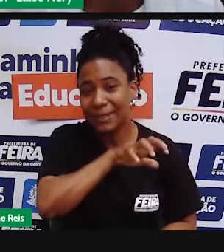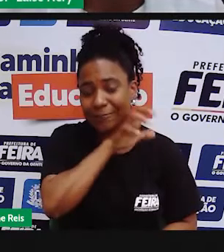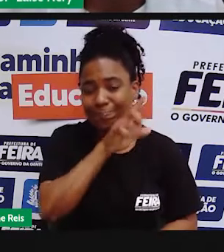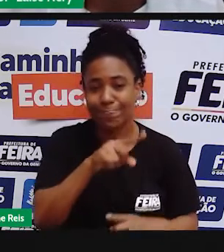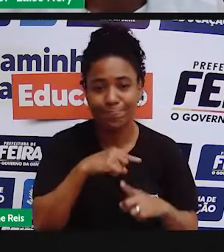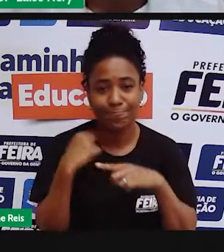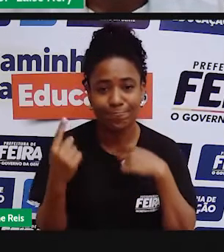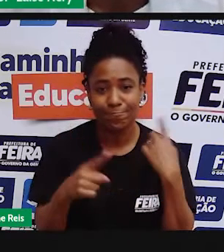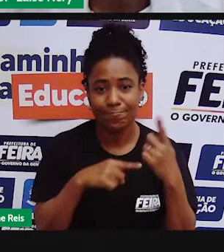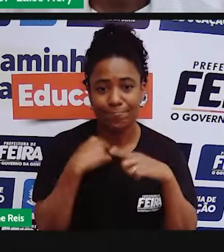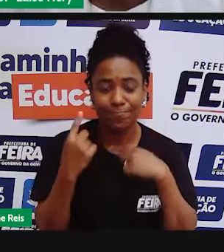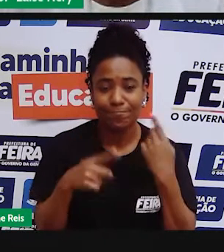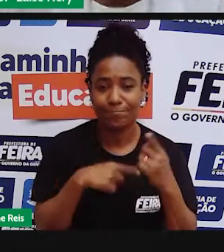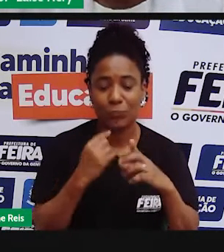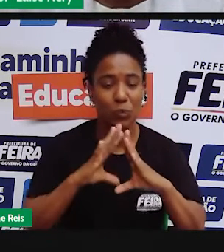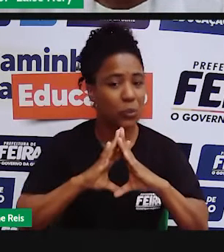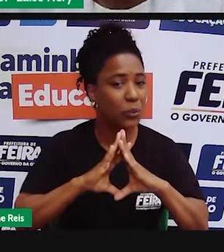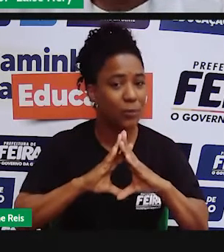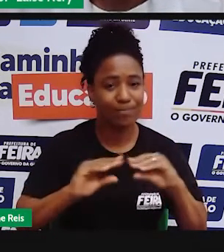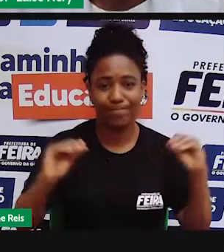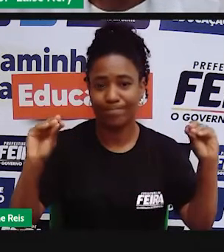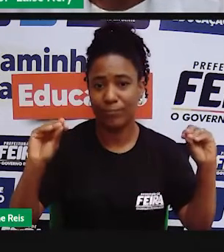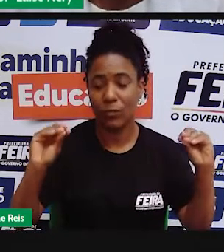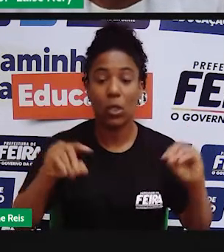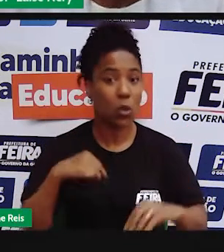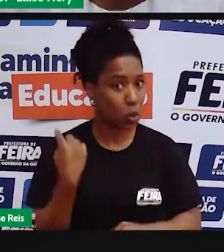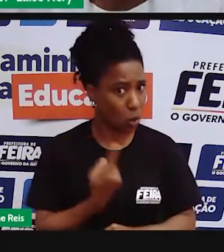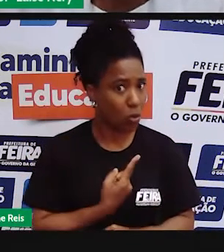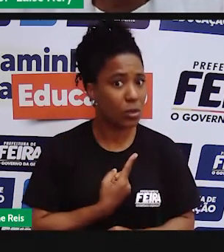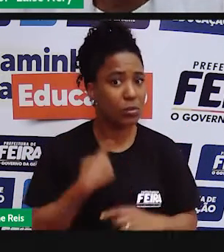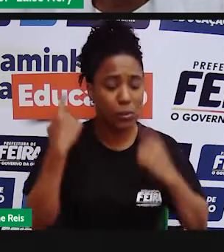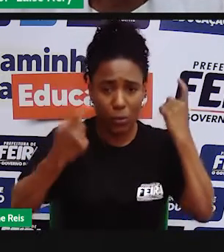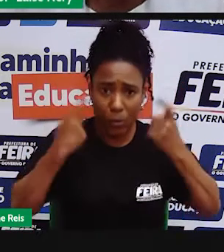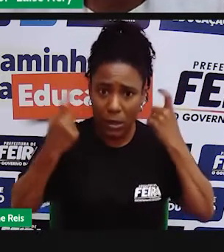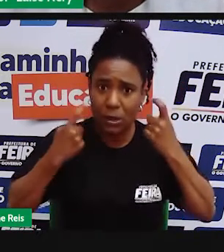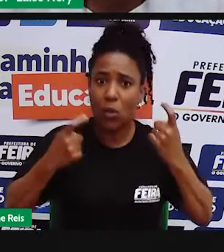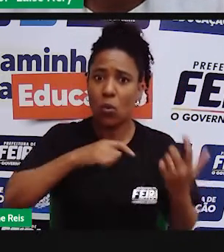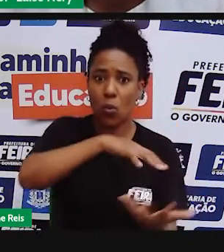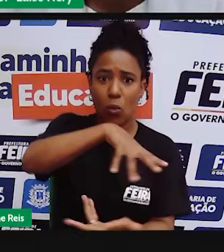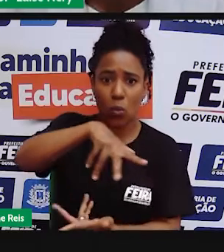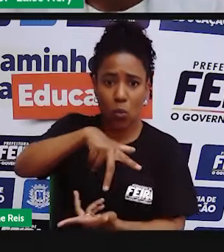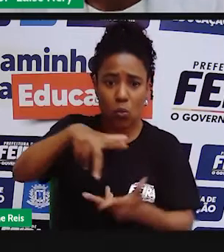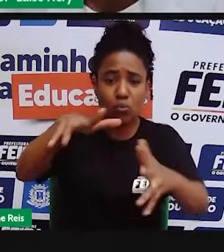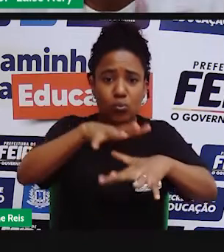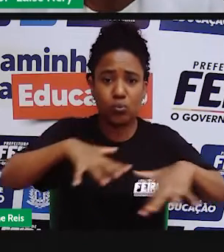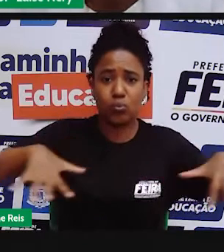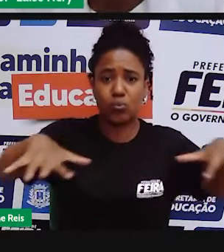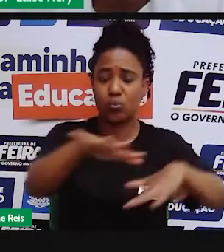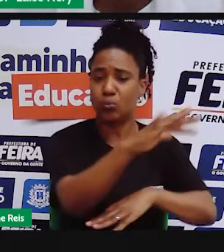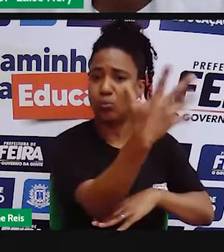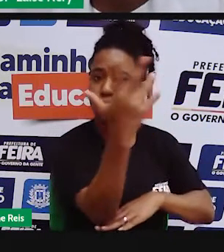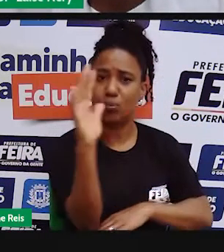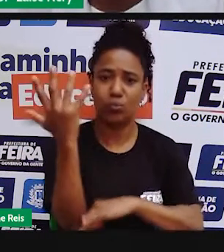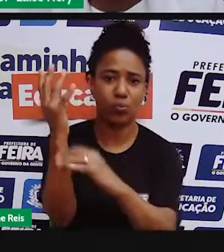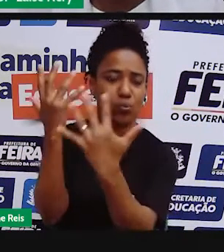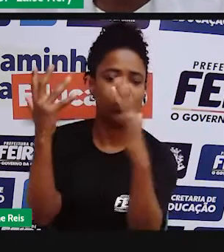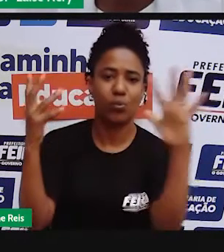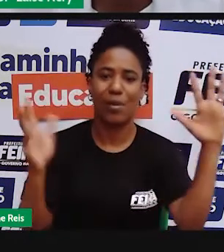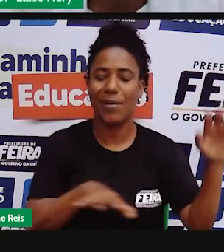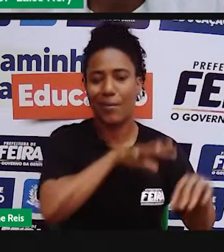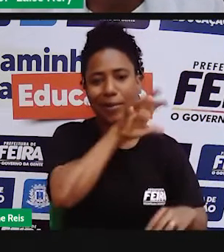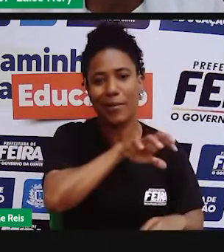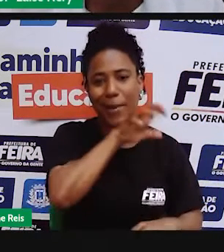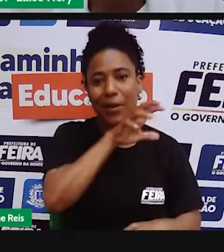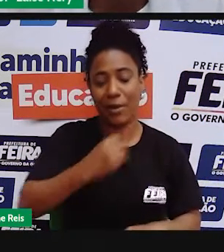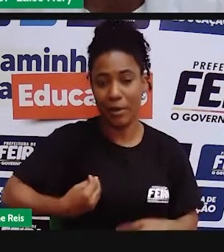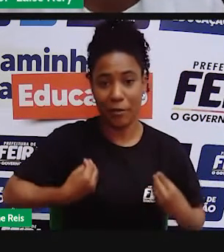existir. Então, o meio ambiente é algo para a gente se preocupar, sim. Porque cada animal, cada ser vivo